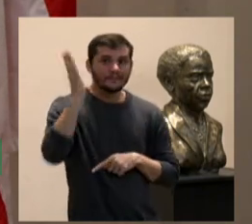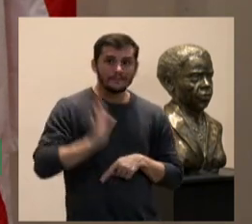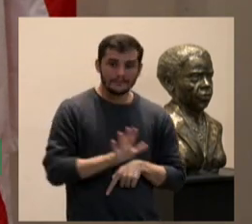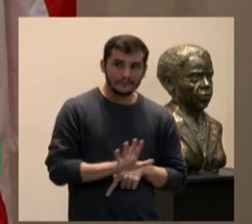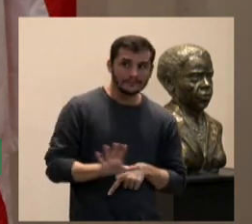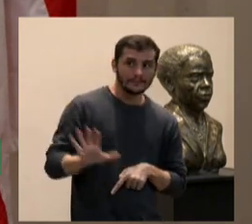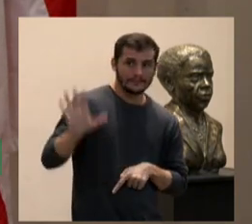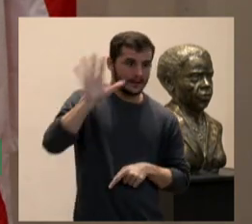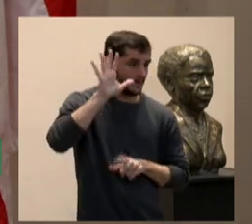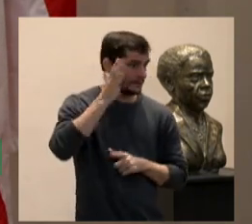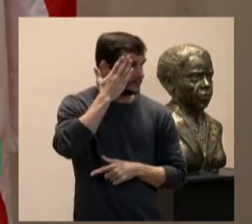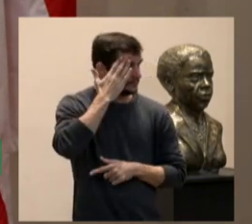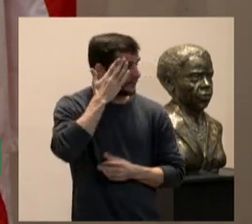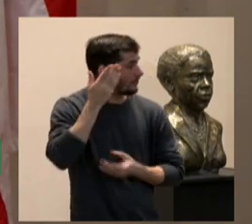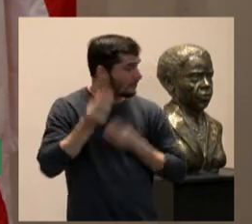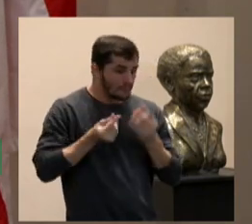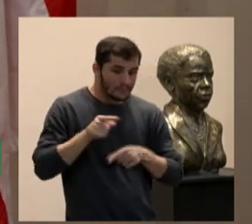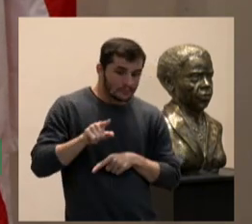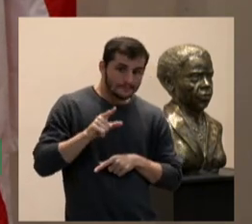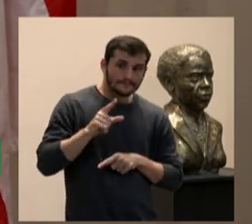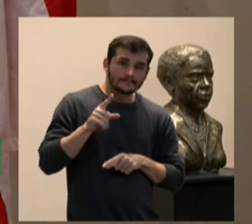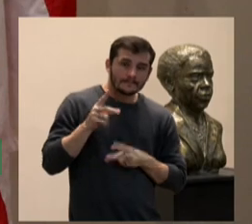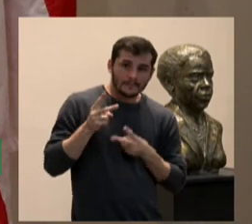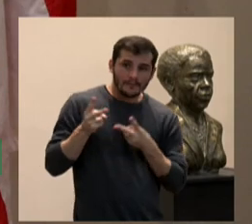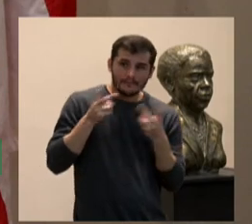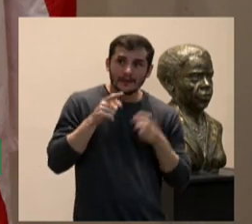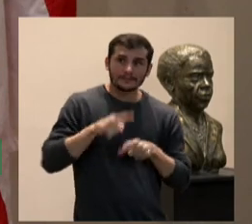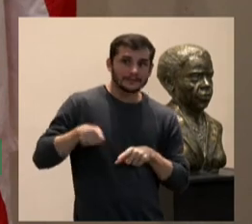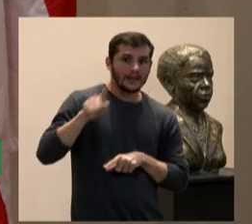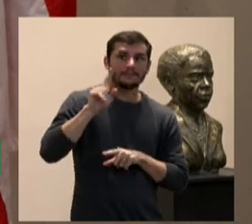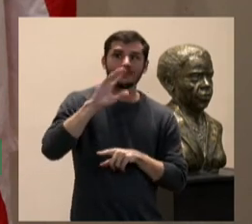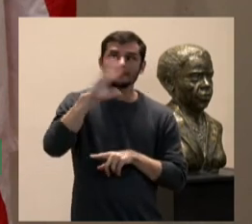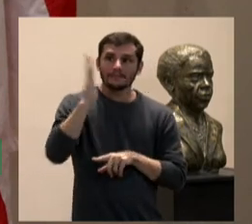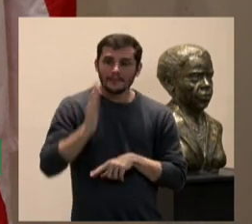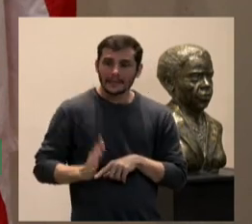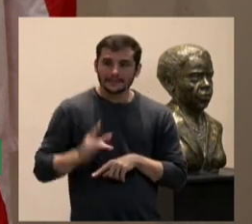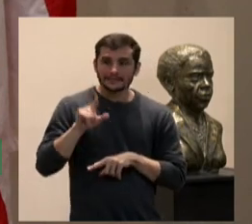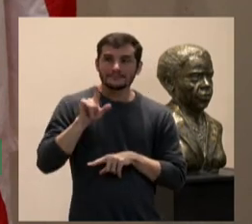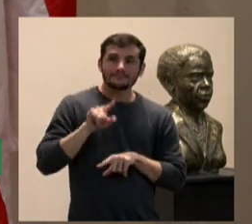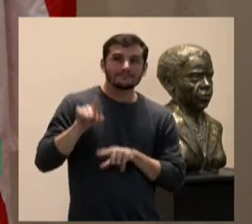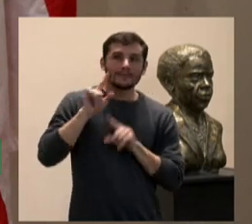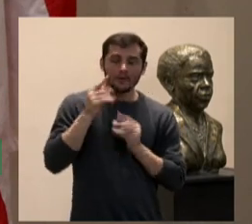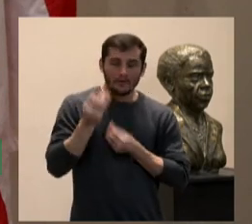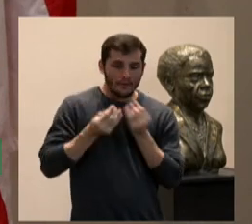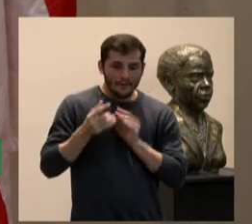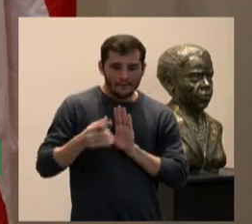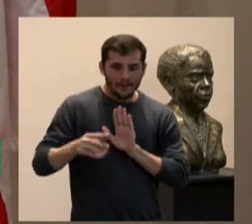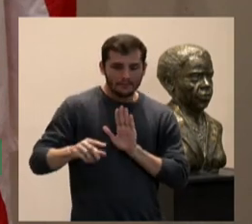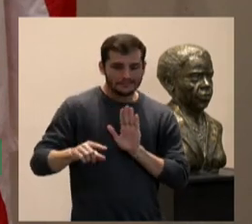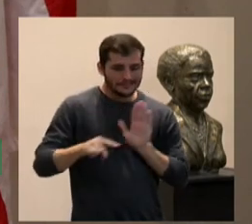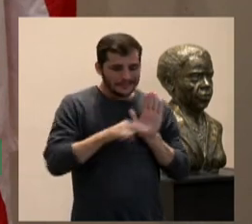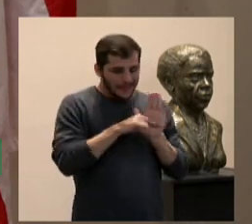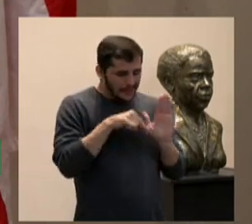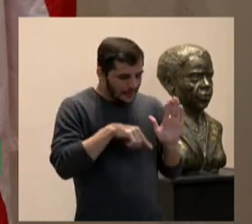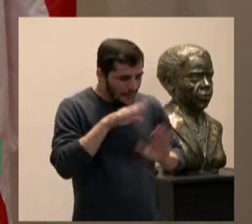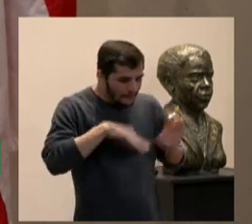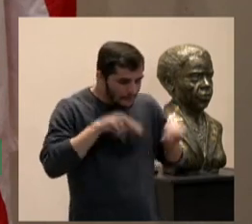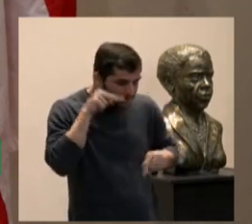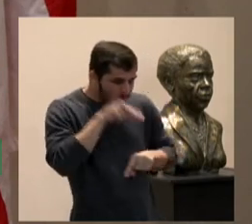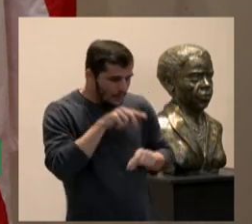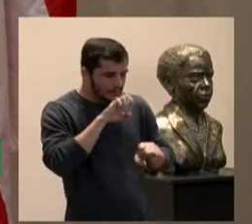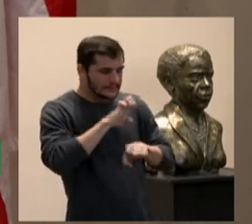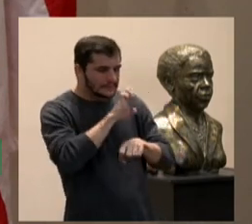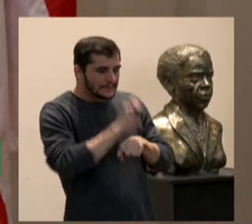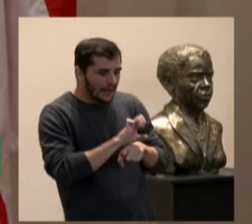inteiro e que tem uma imagem muito negativa, muitas vezes, do nosso estado, para